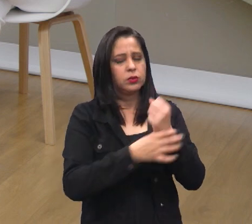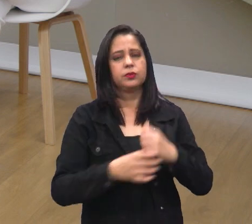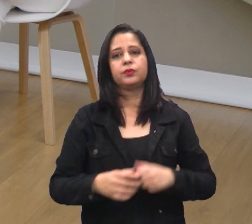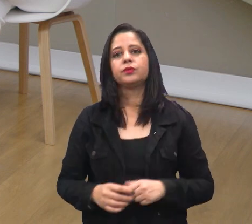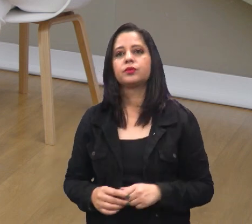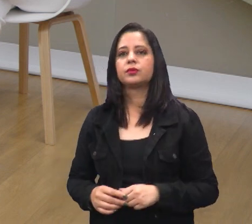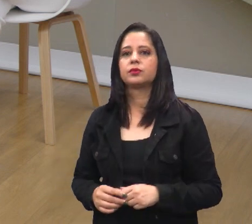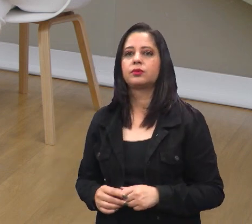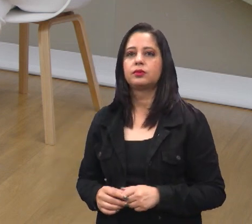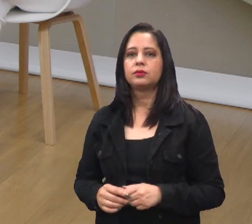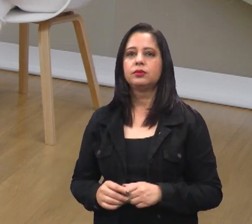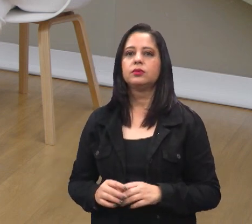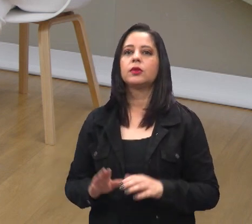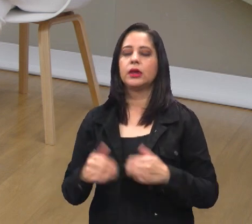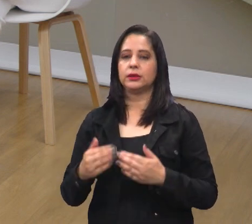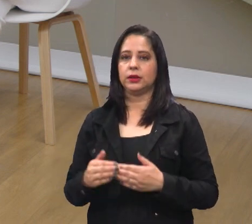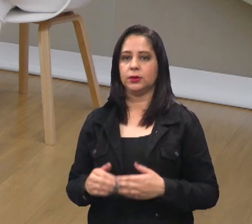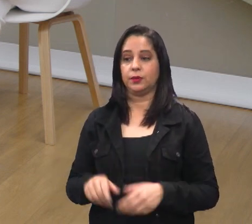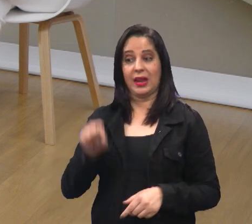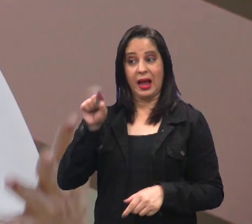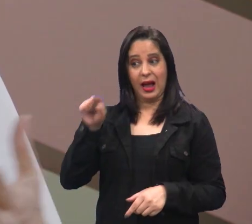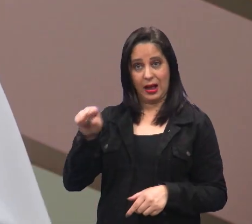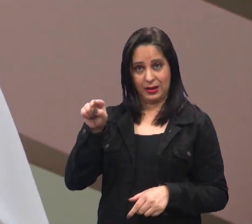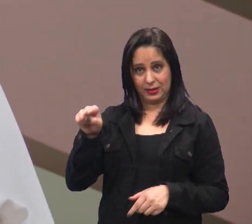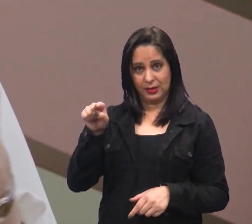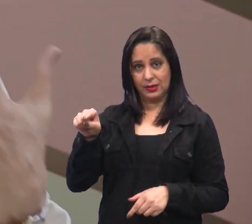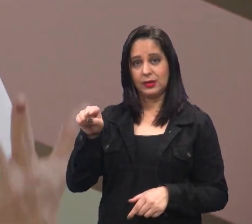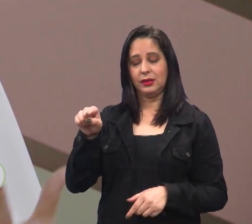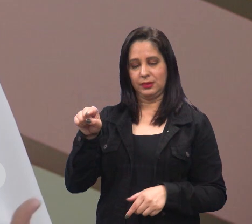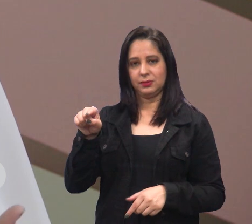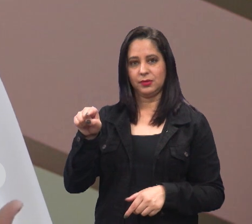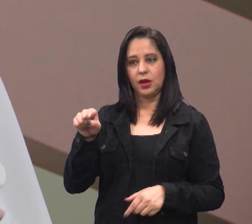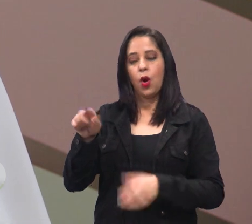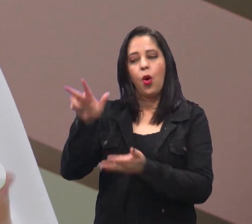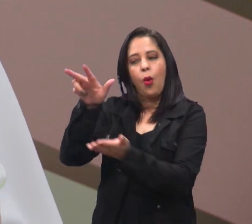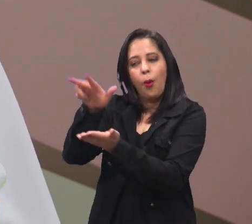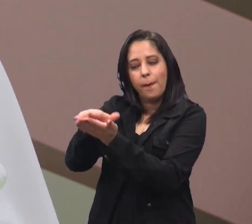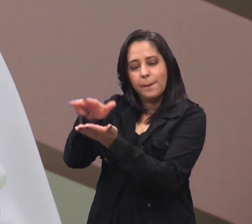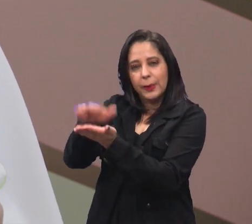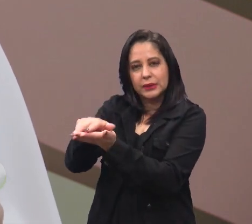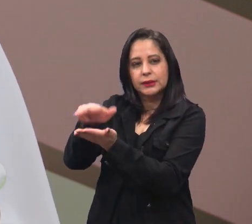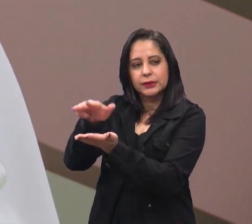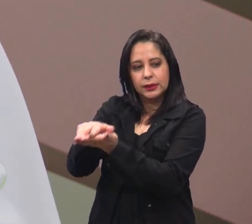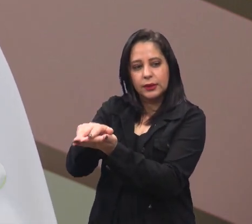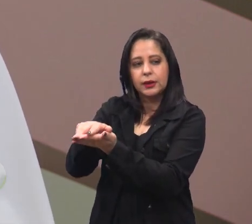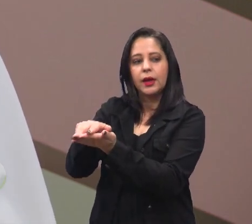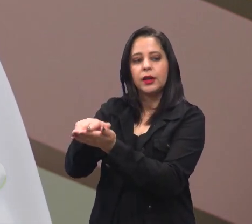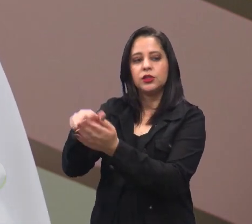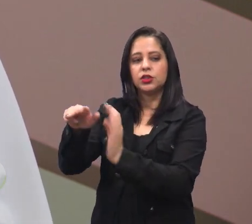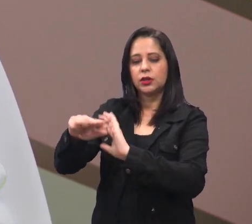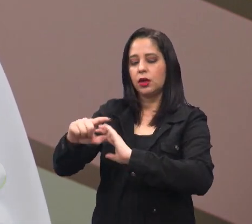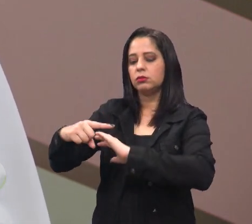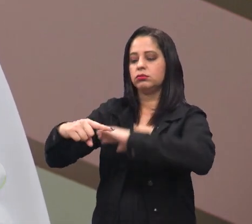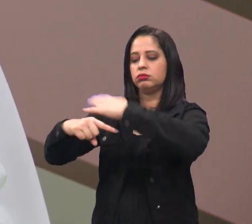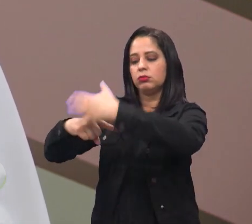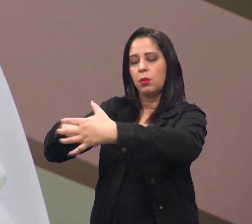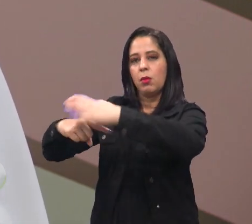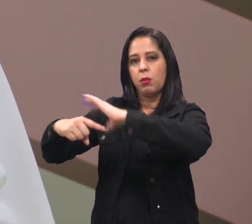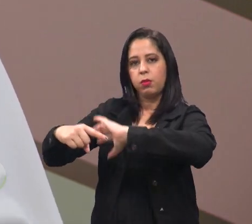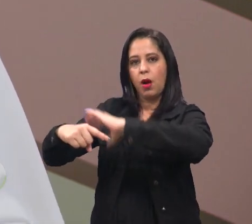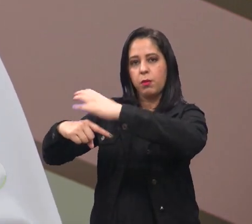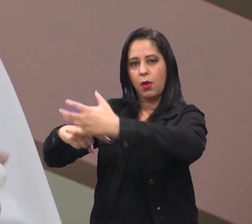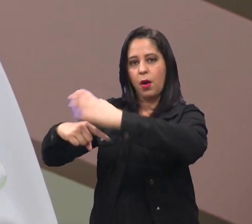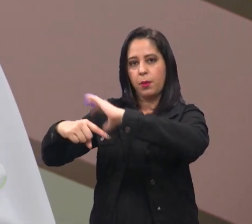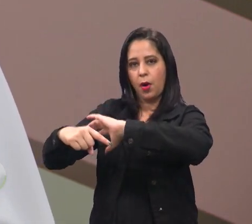para o paciente, o paciente recebe o químio, o radioterapia, e aí ele recebe a medula como se fosse uma